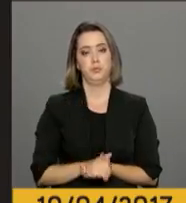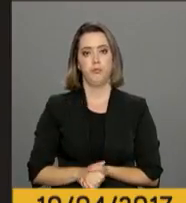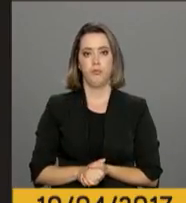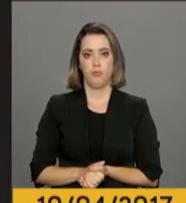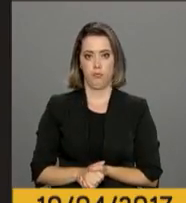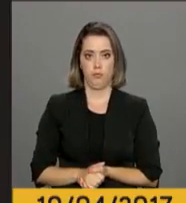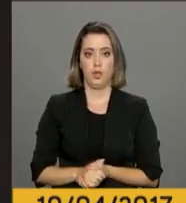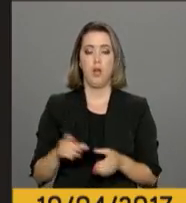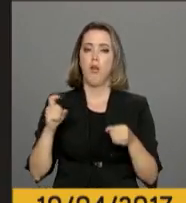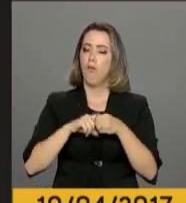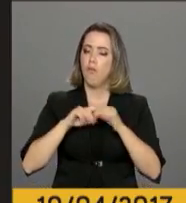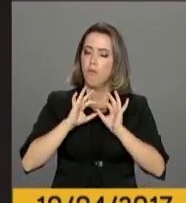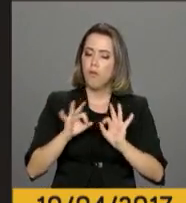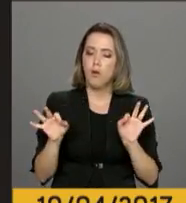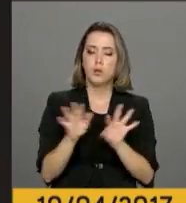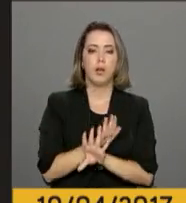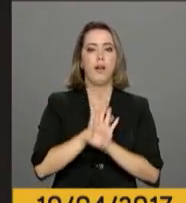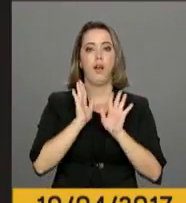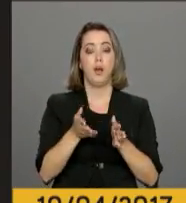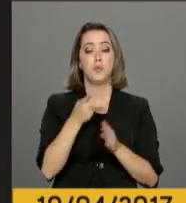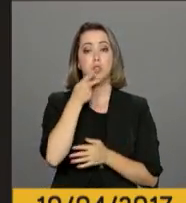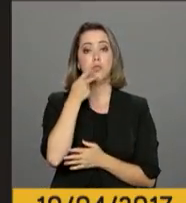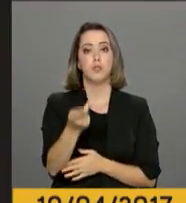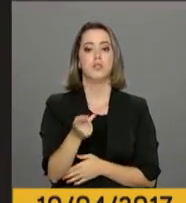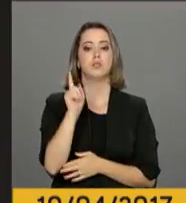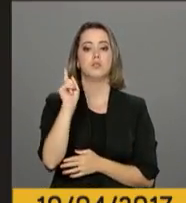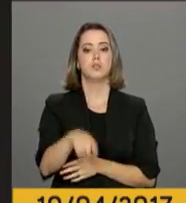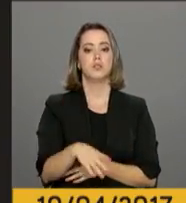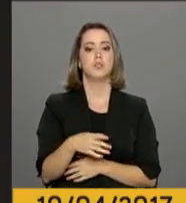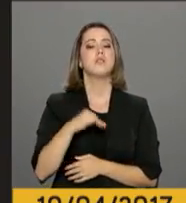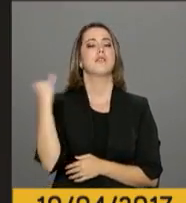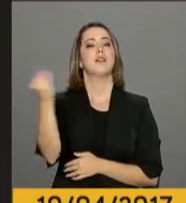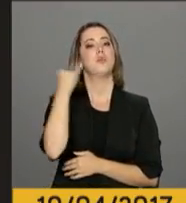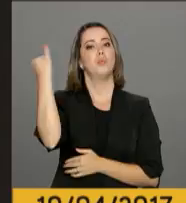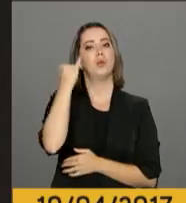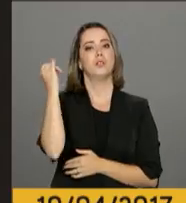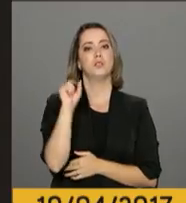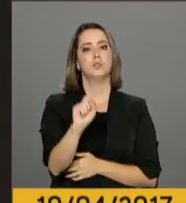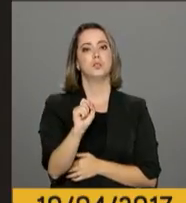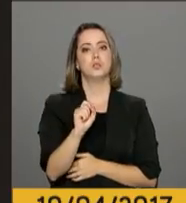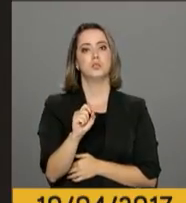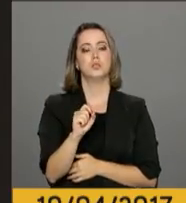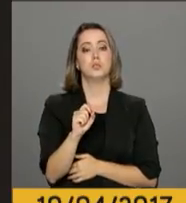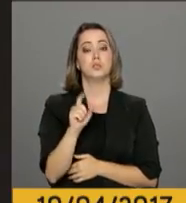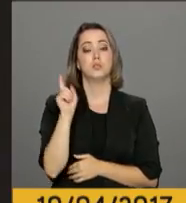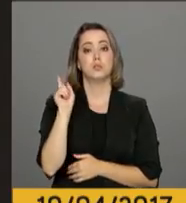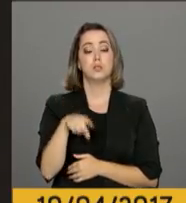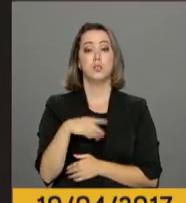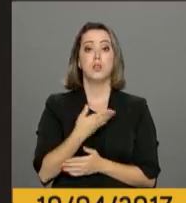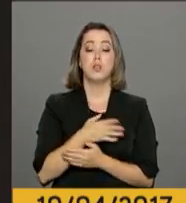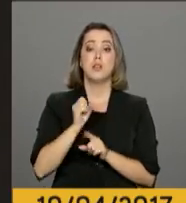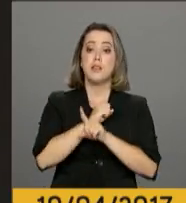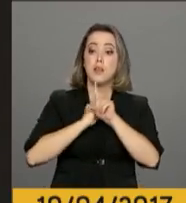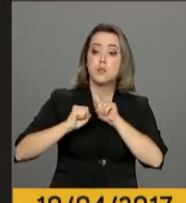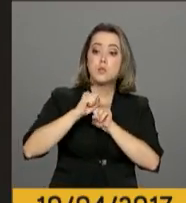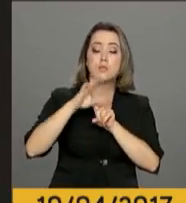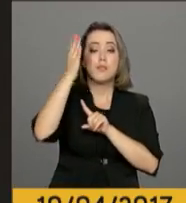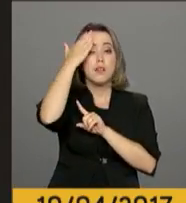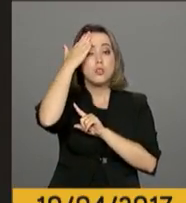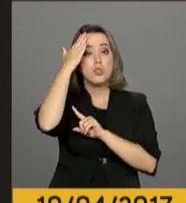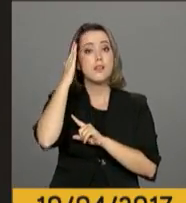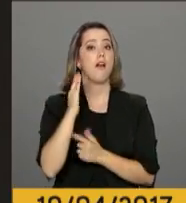Volto, encerro, dizendo que é muito importante que a sociedade